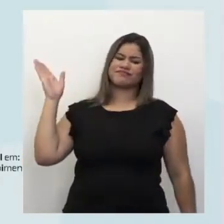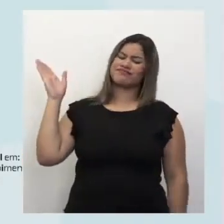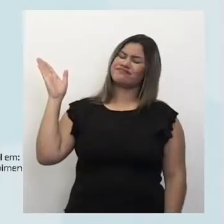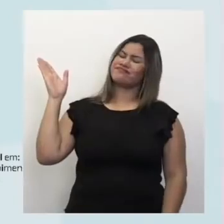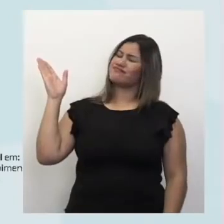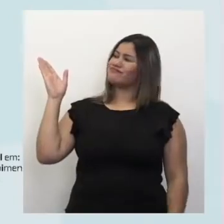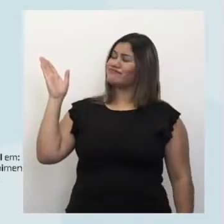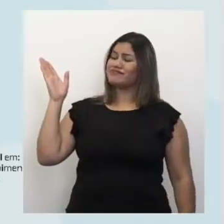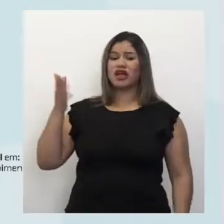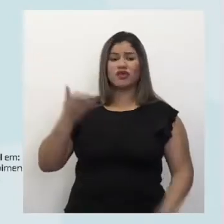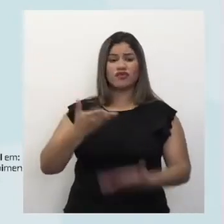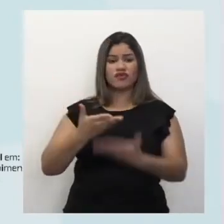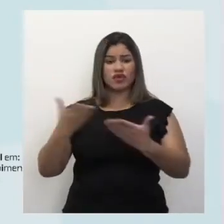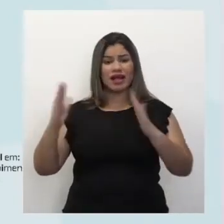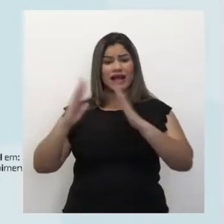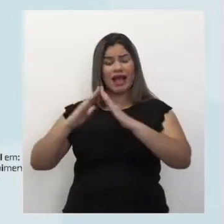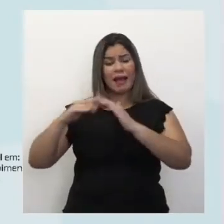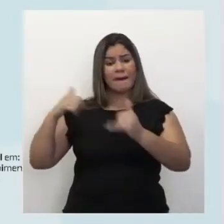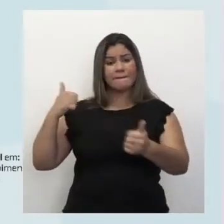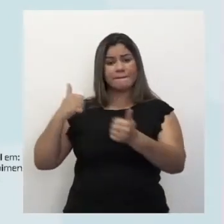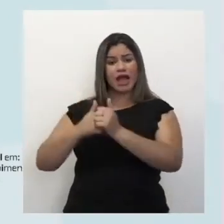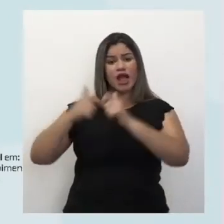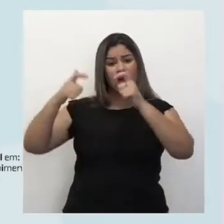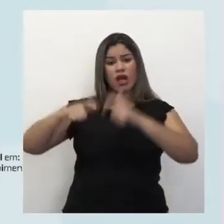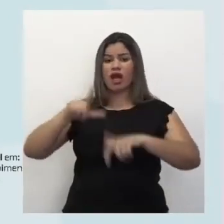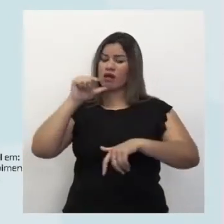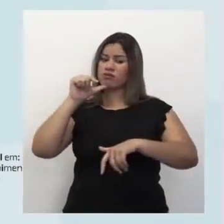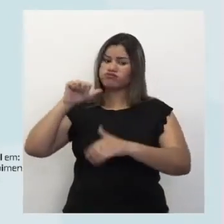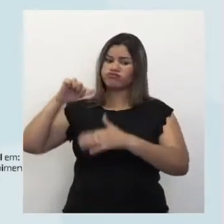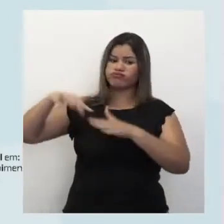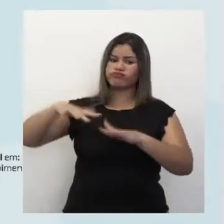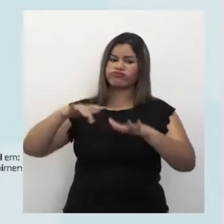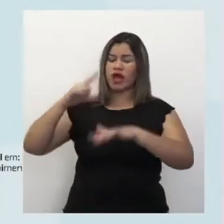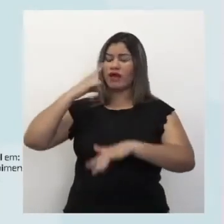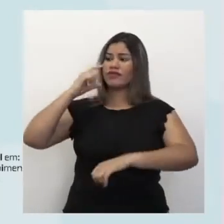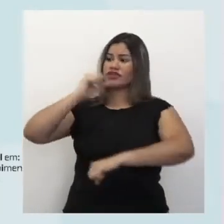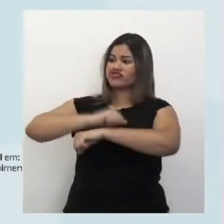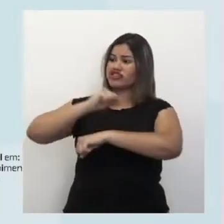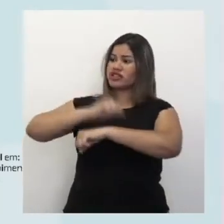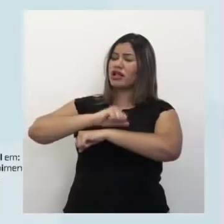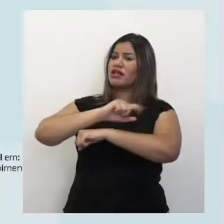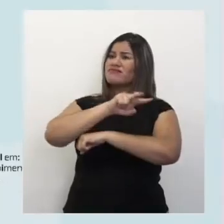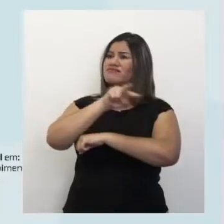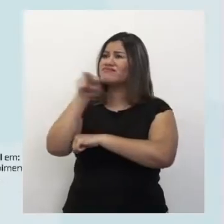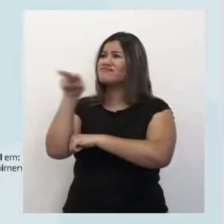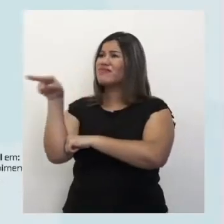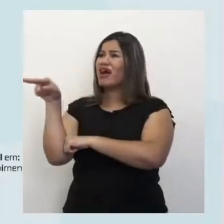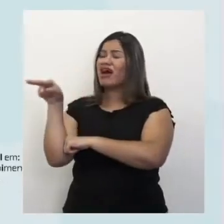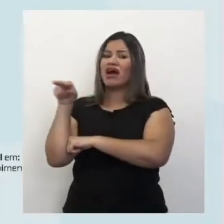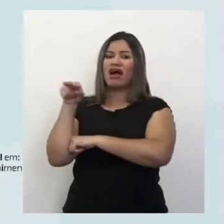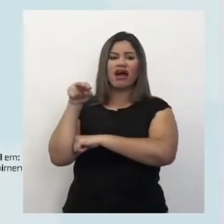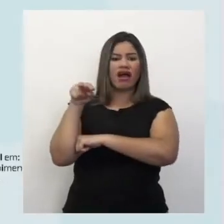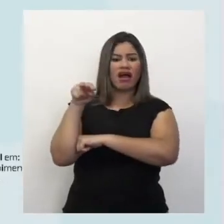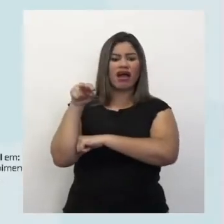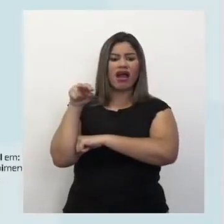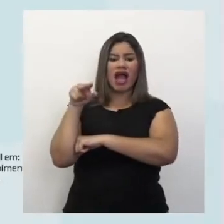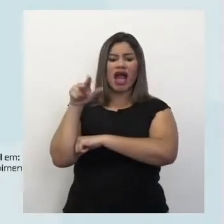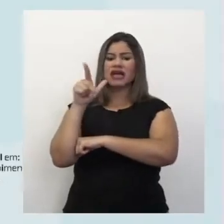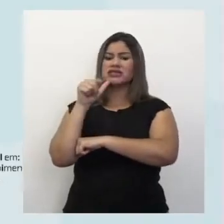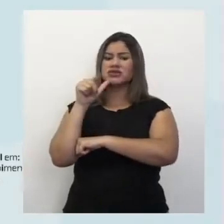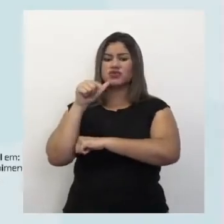de uma área de manancial, de repente você olhar para a janela e ver que a área de manancial